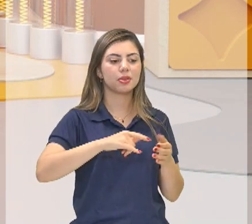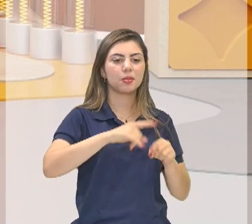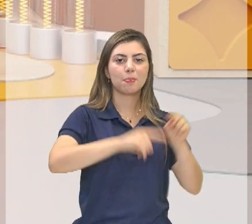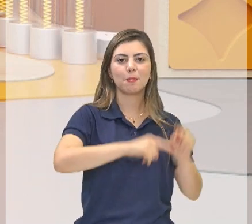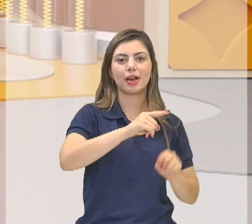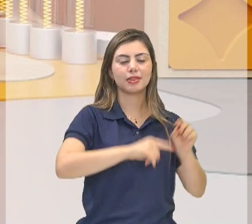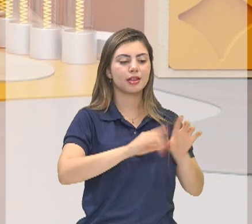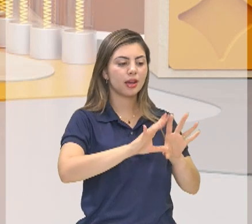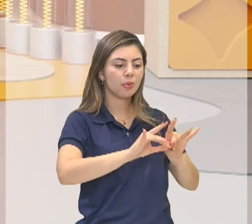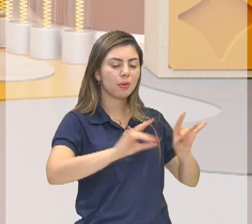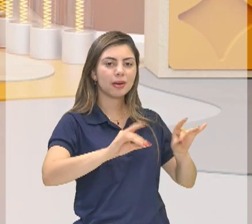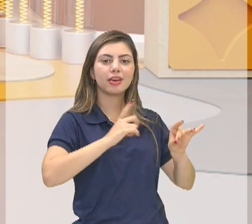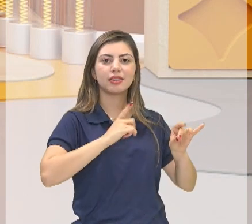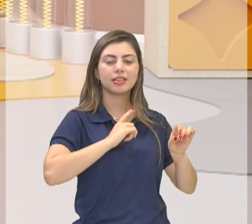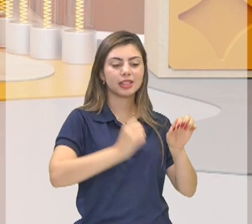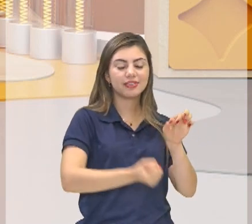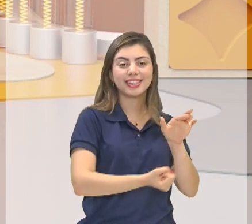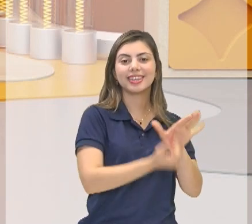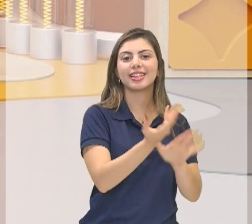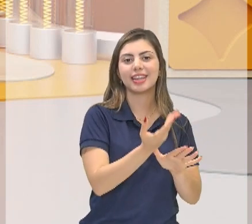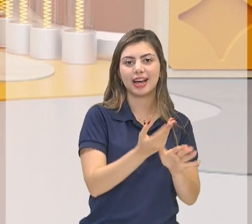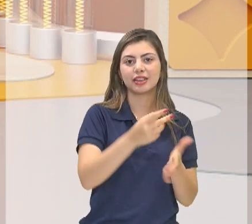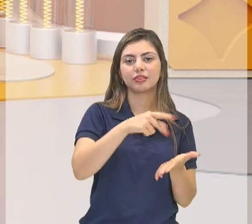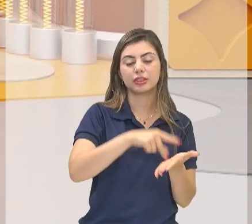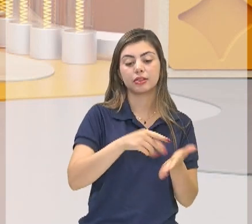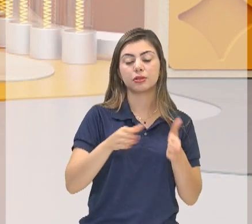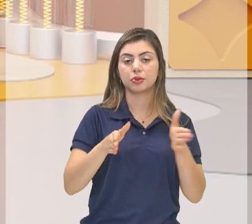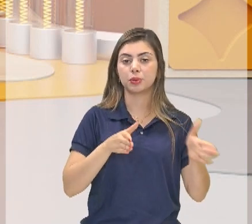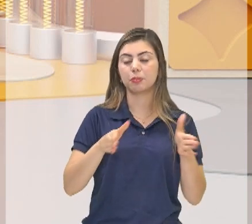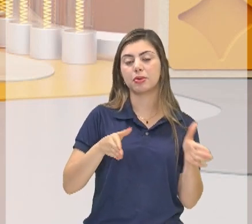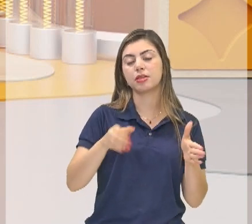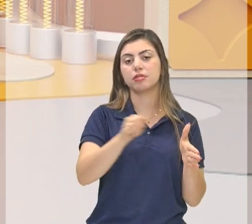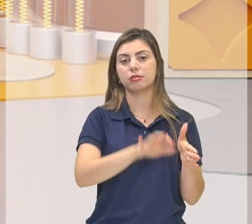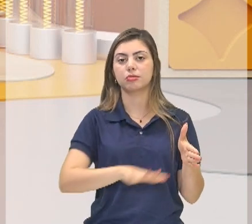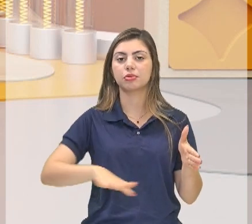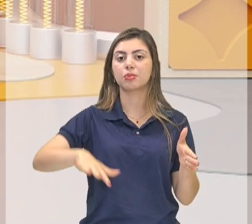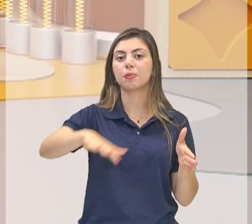que foi produzido em uma determinada